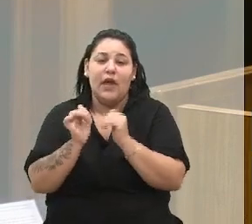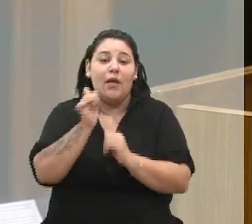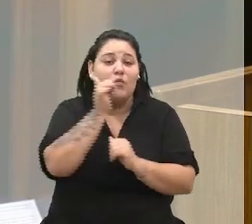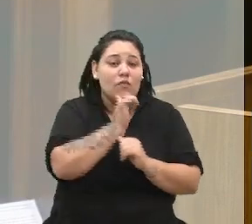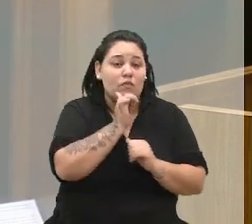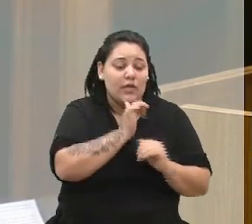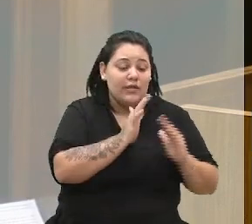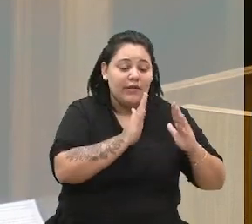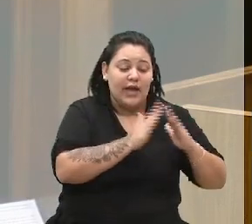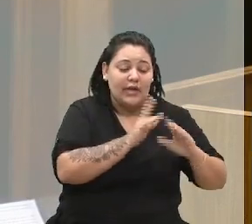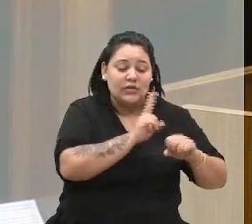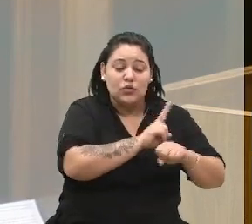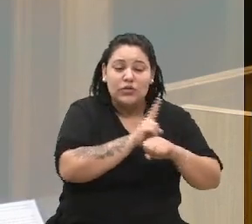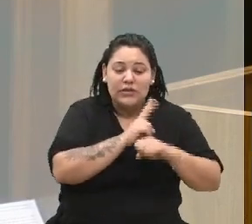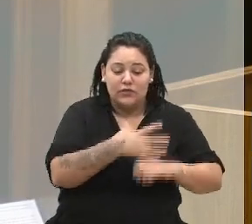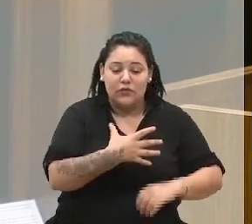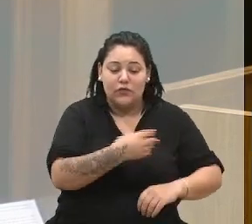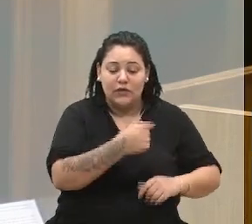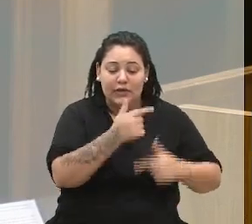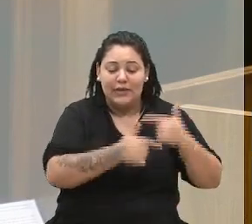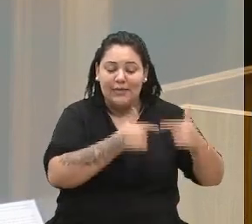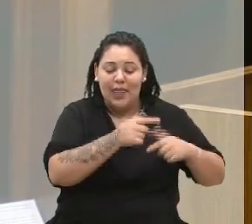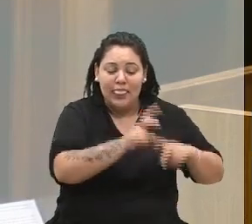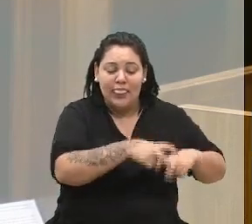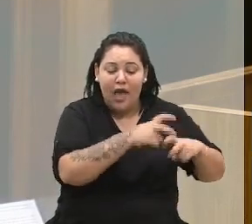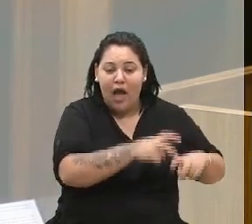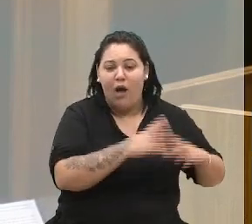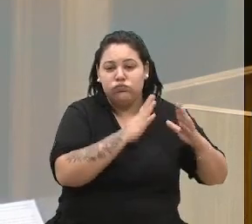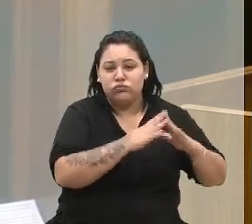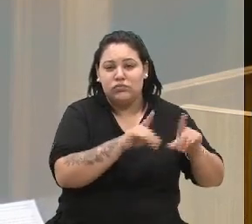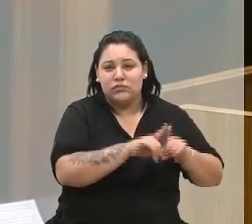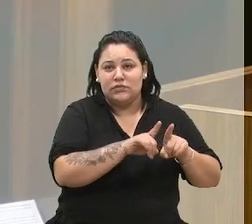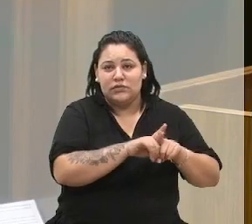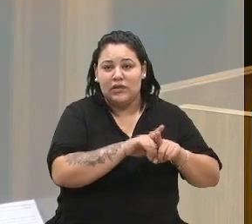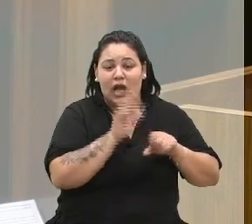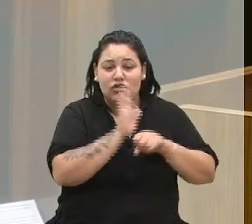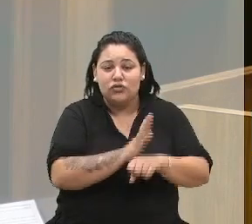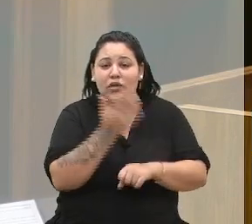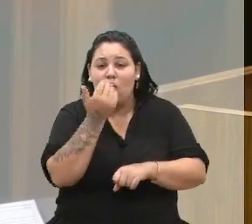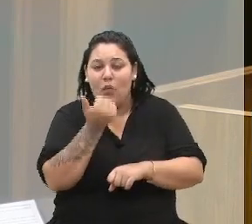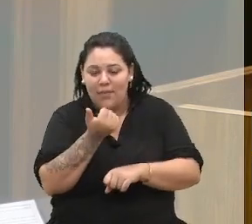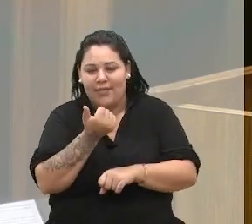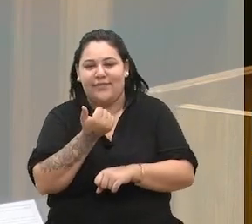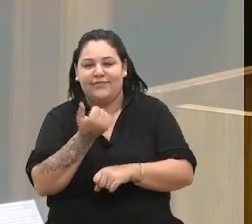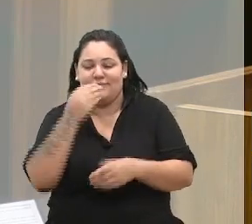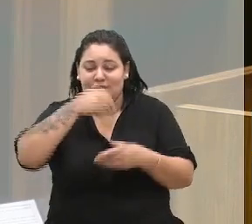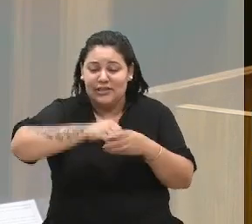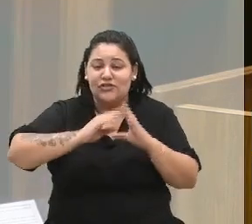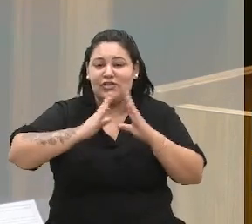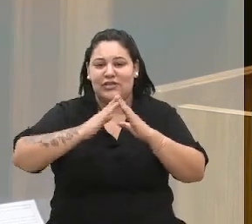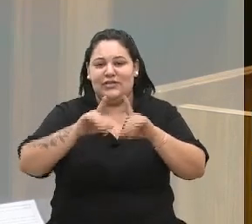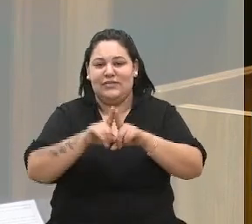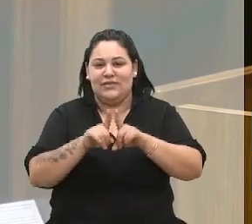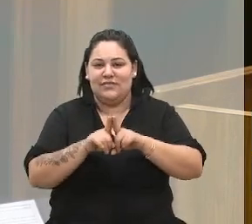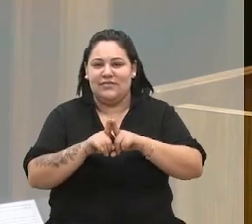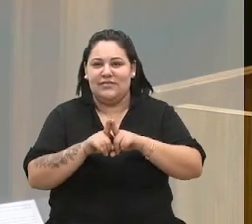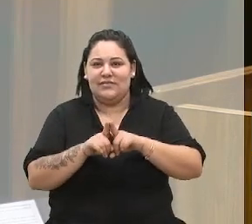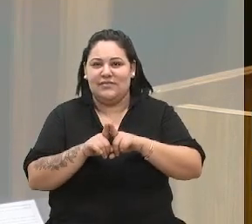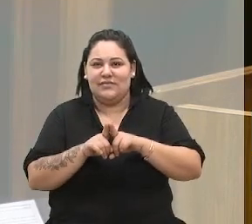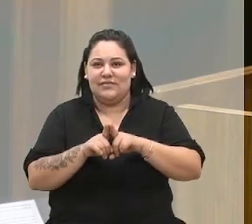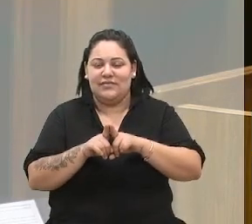casa, cuidando dos filhos, trabalhando na roça, trazendo alimento para dentro de casa. Essas mulheres